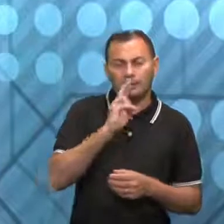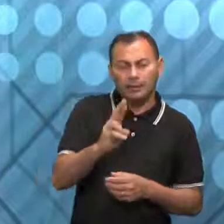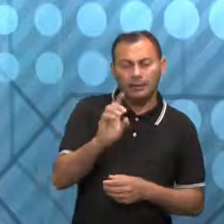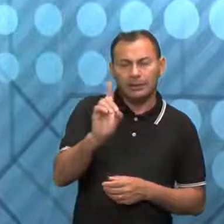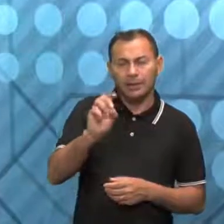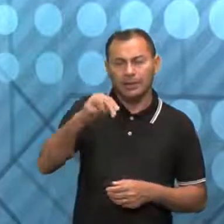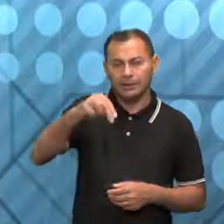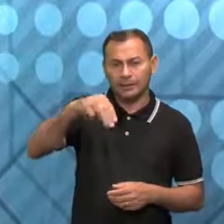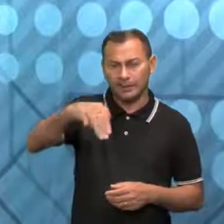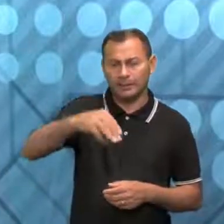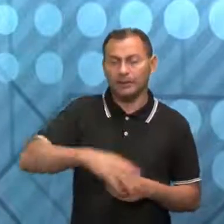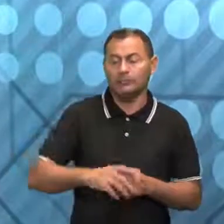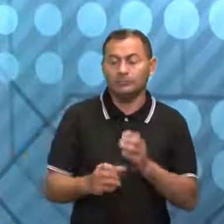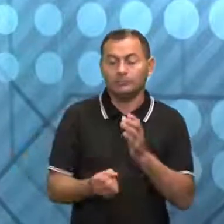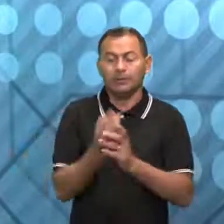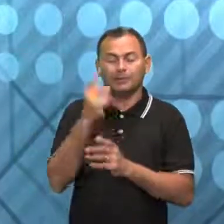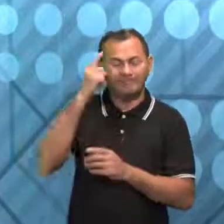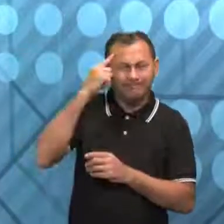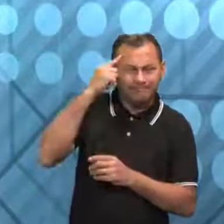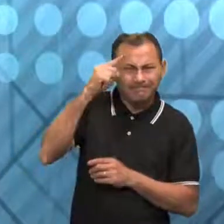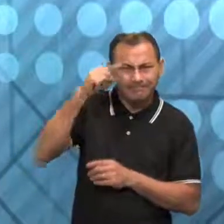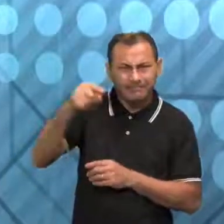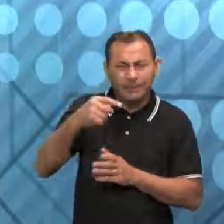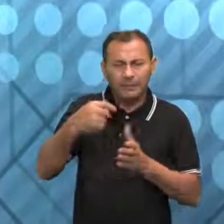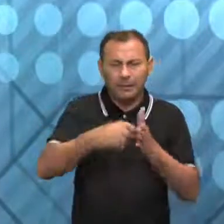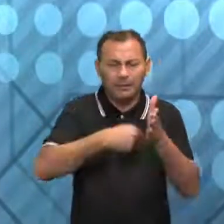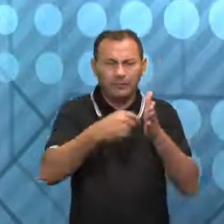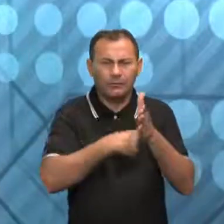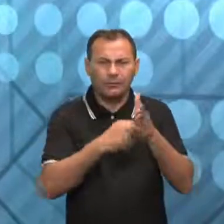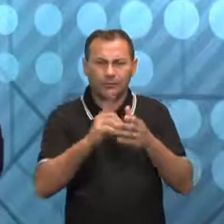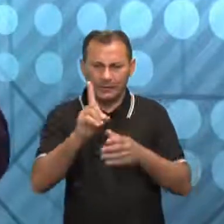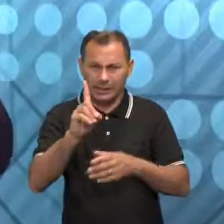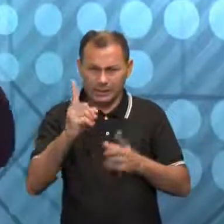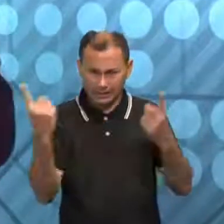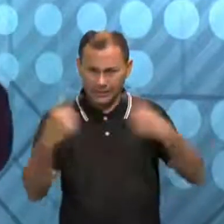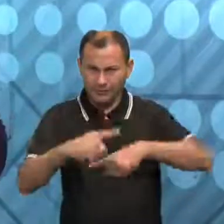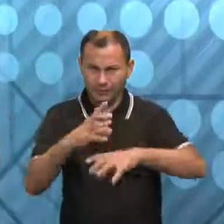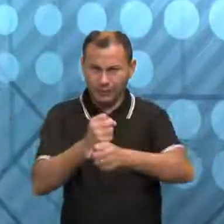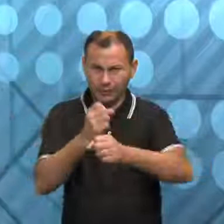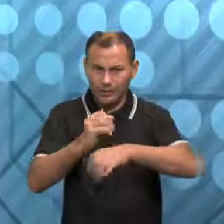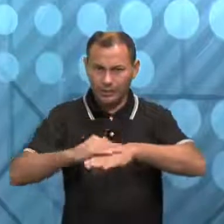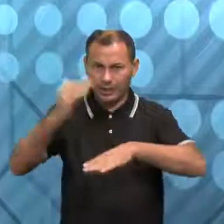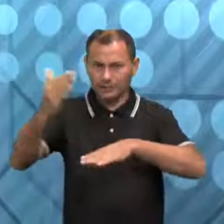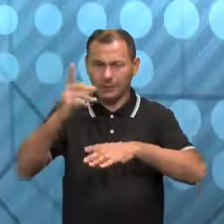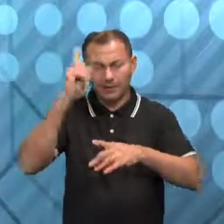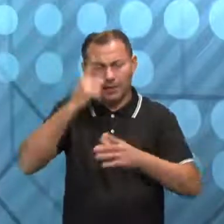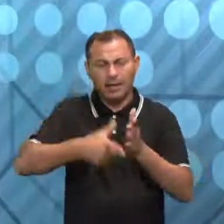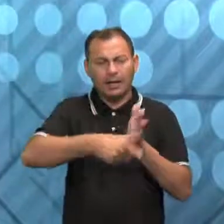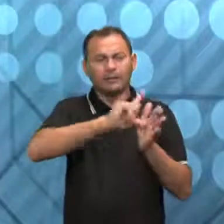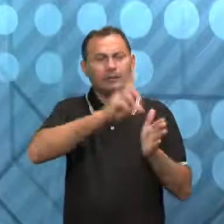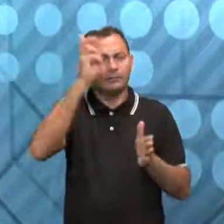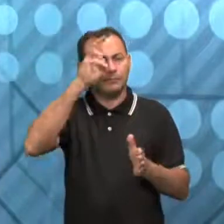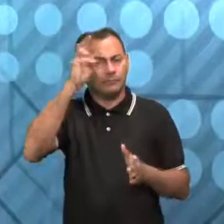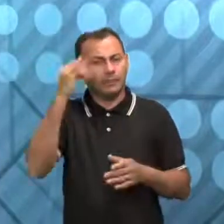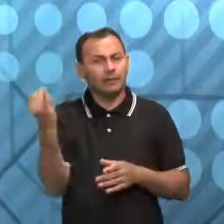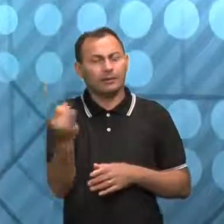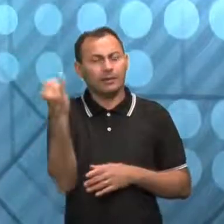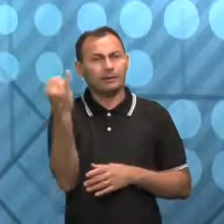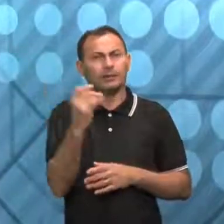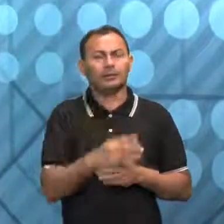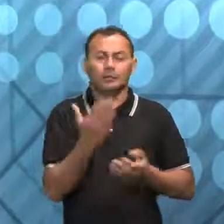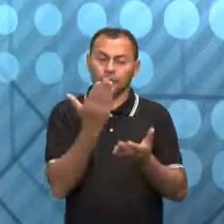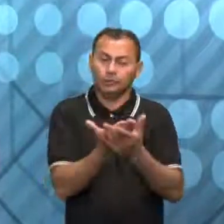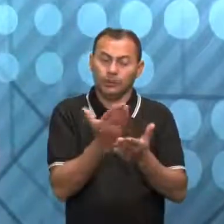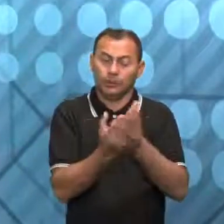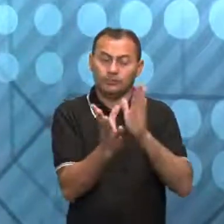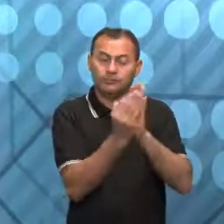o DNM e surgiu alguma dúvida, alguma questão que você não lembrava lá de trás. Então, é muito importante você